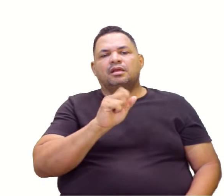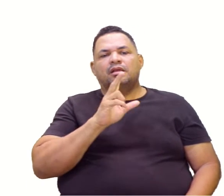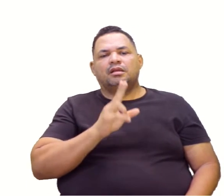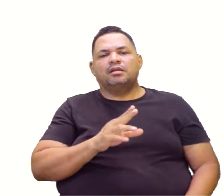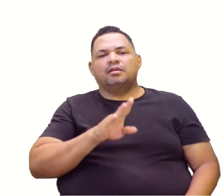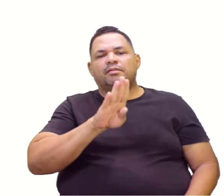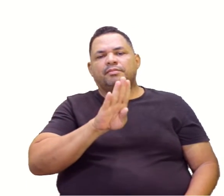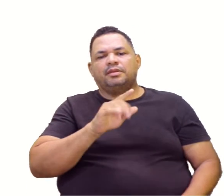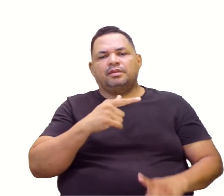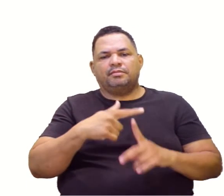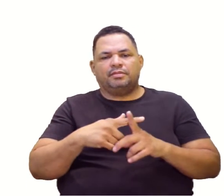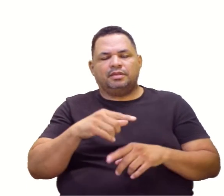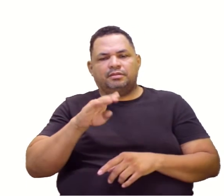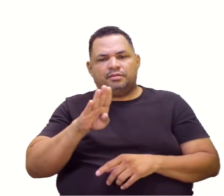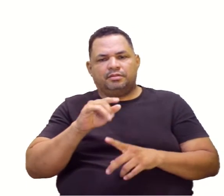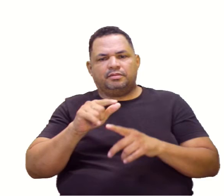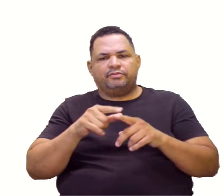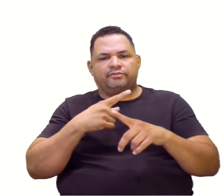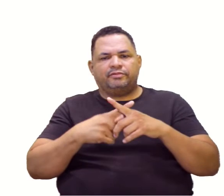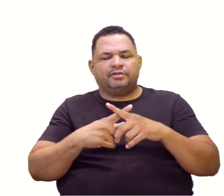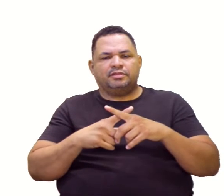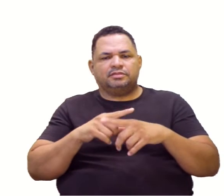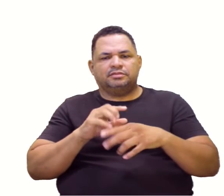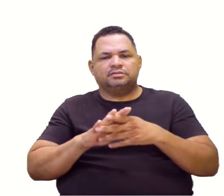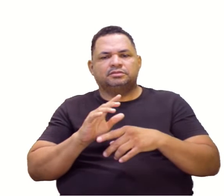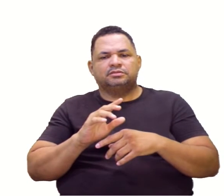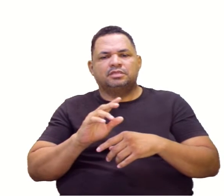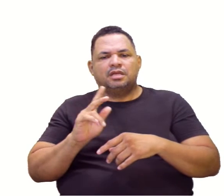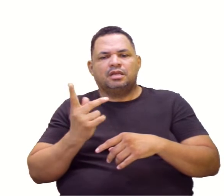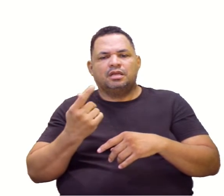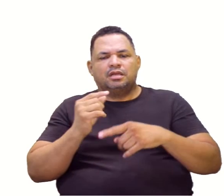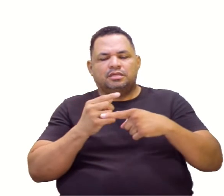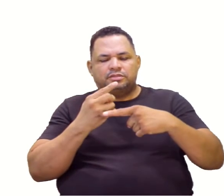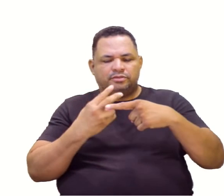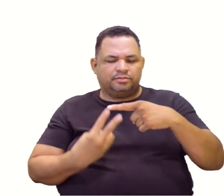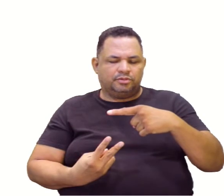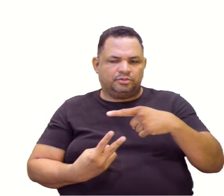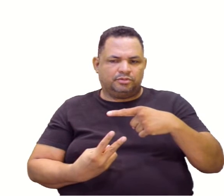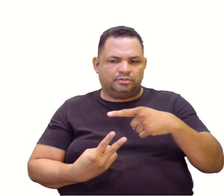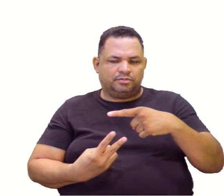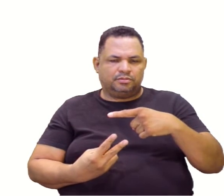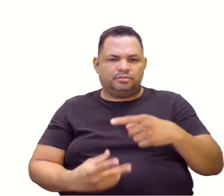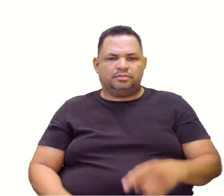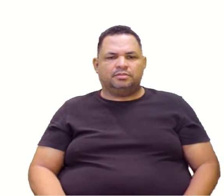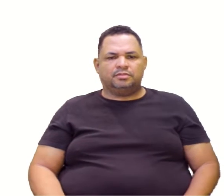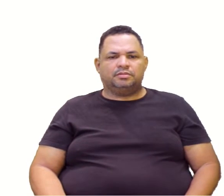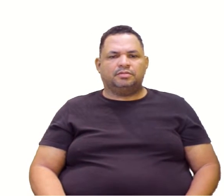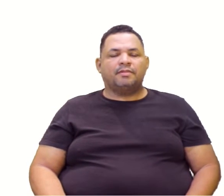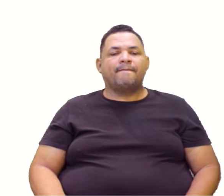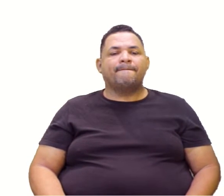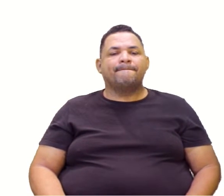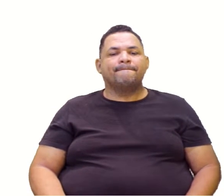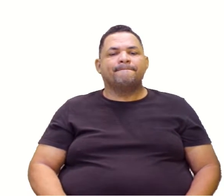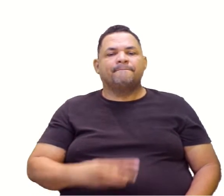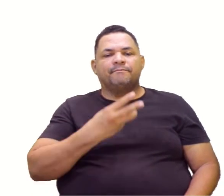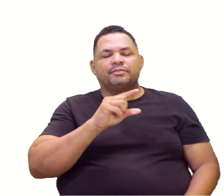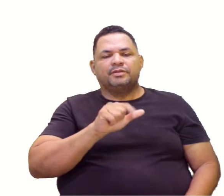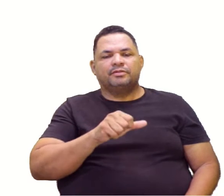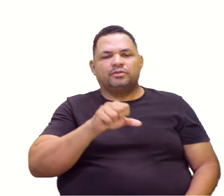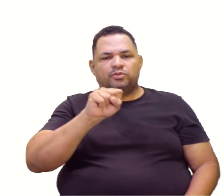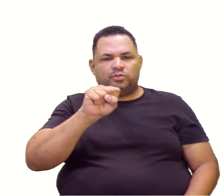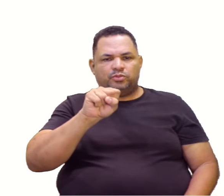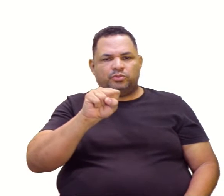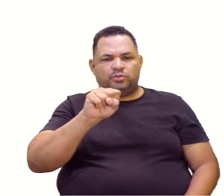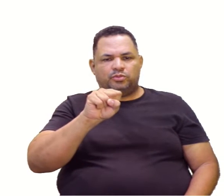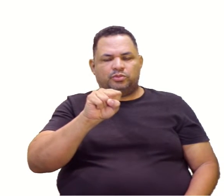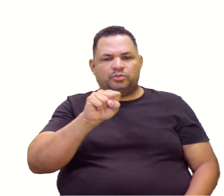mais a base menor vezes a altura. Dividido por 2. Certo? Quem é a base maior? 3. 3,8,